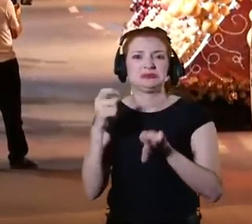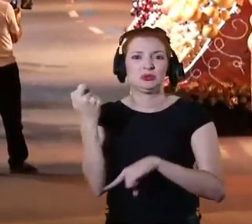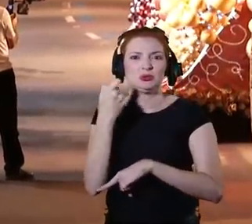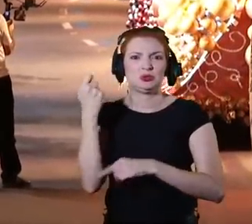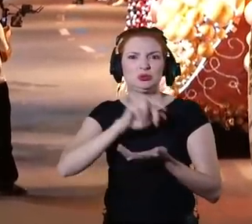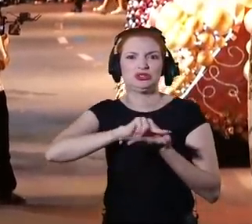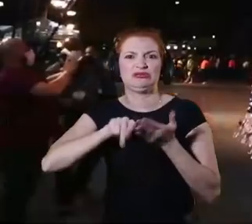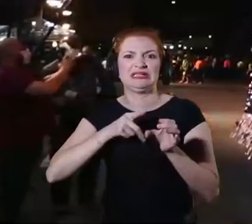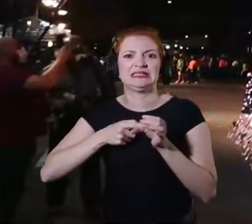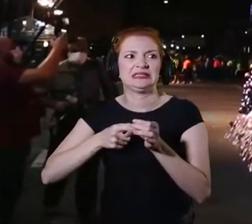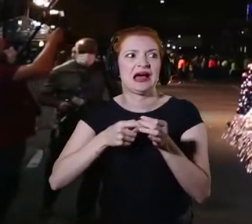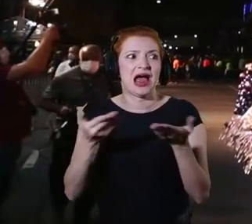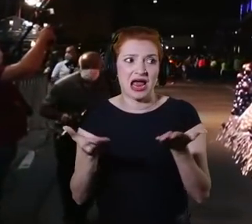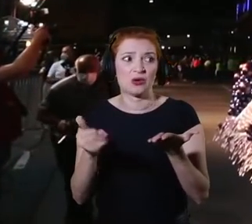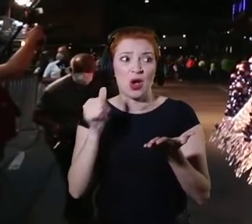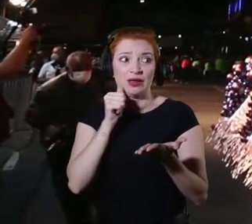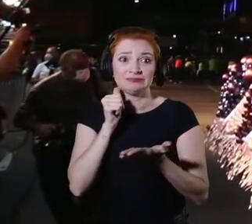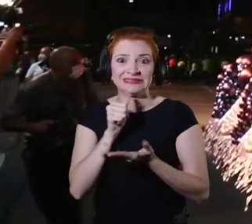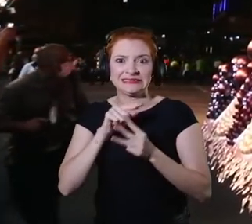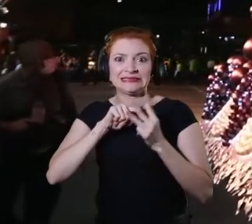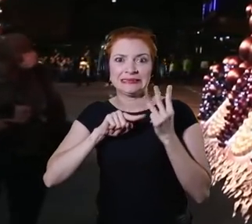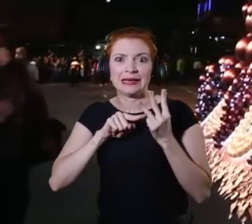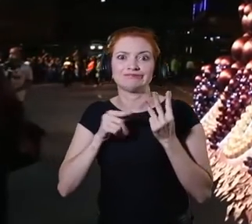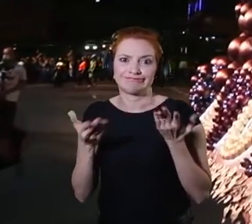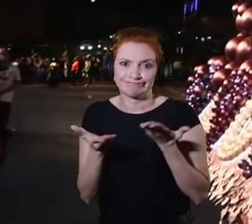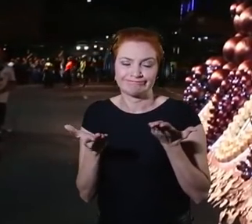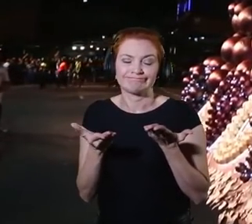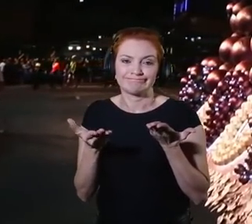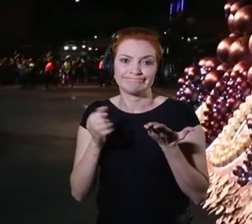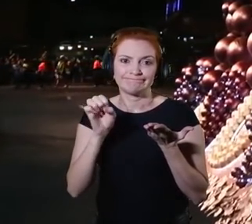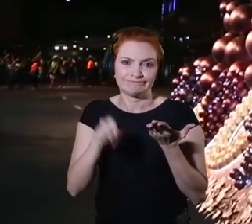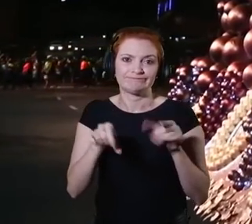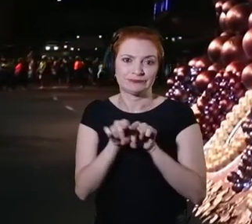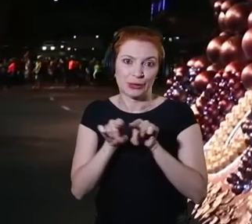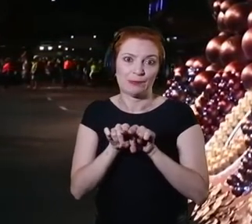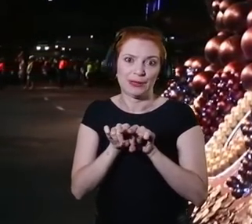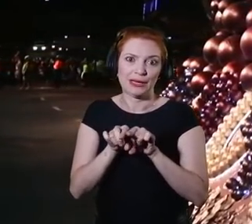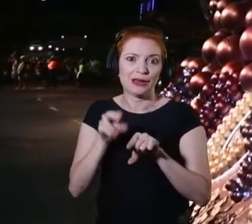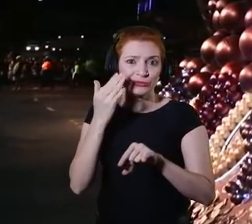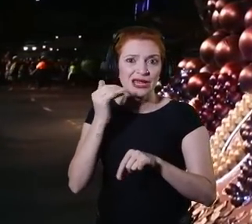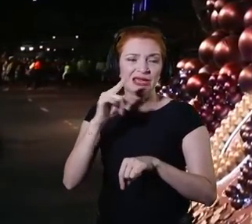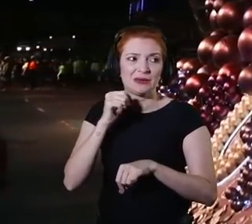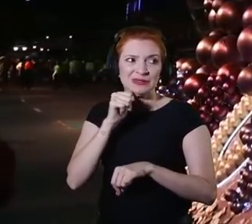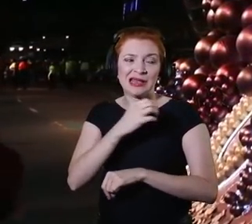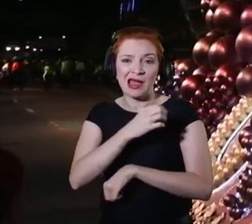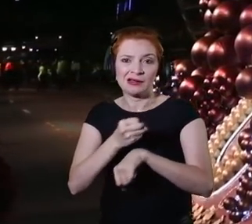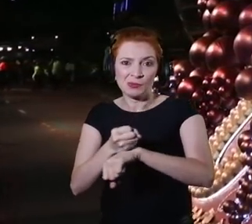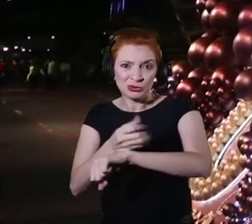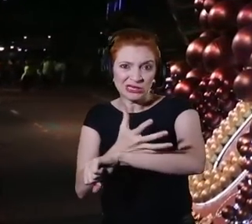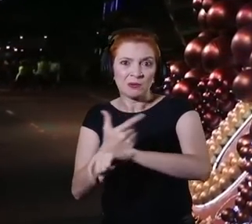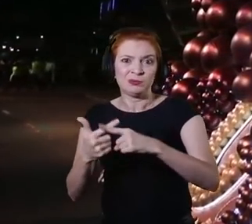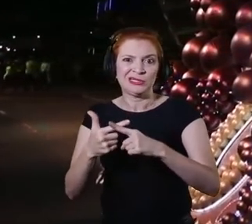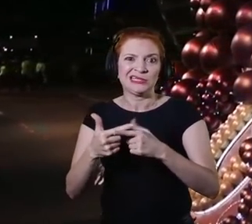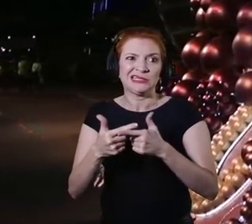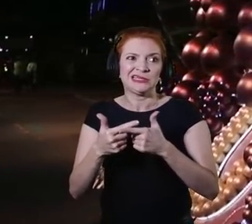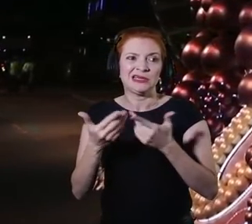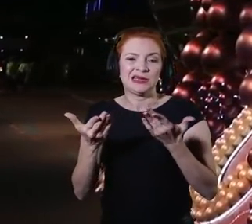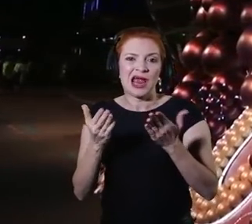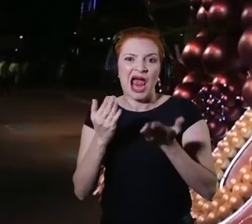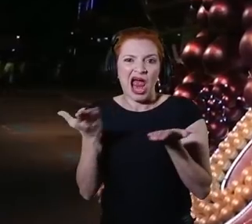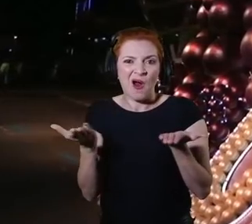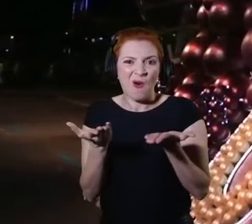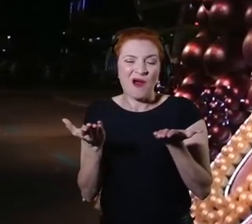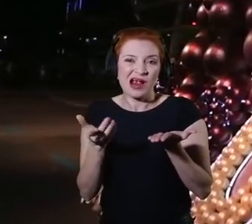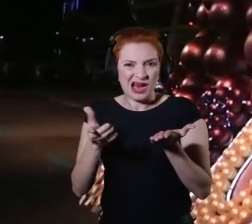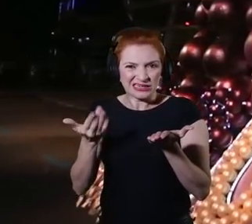estão passando por isso agora. Acredito que a emoção que elas estão sentindo, depois dessa pausa que a gente teve na Festa da Uva, né, de